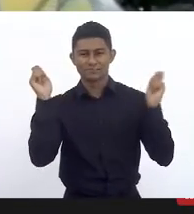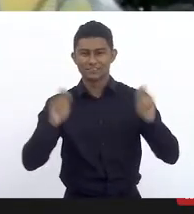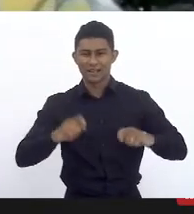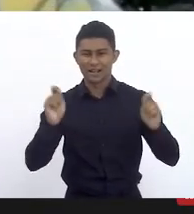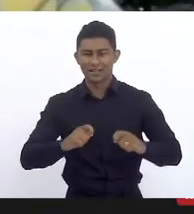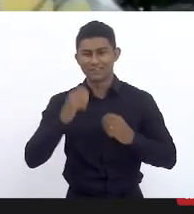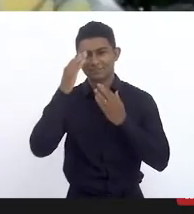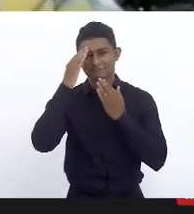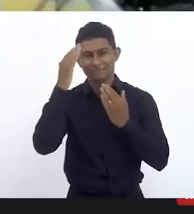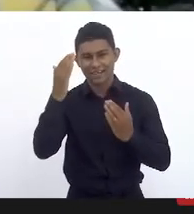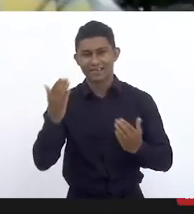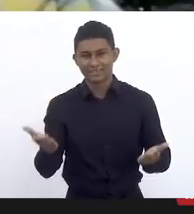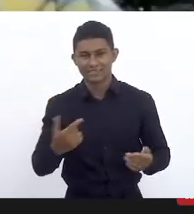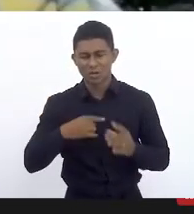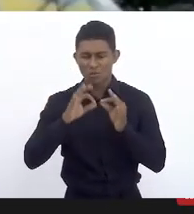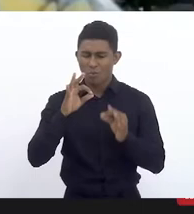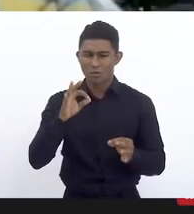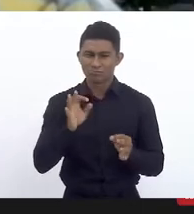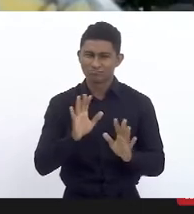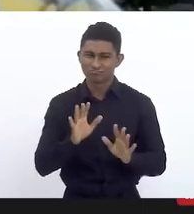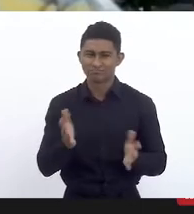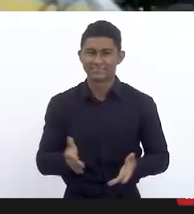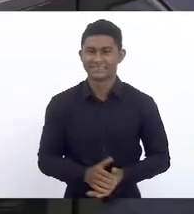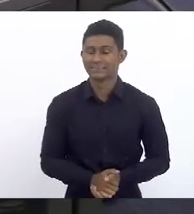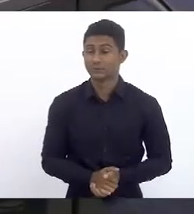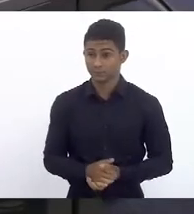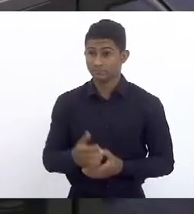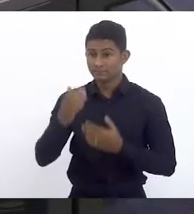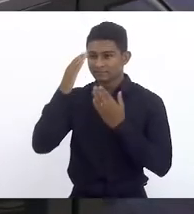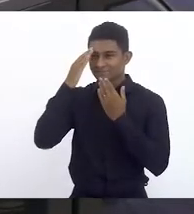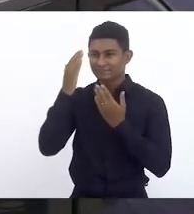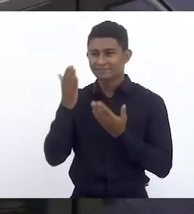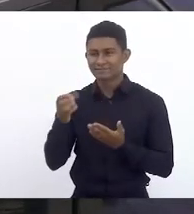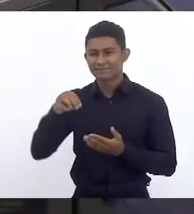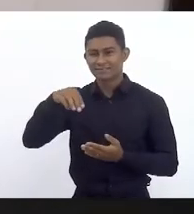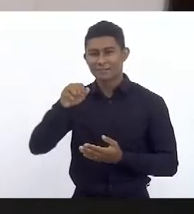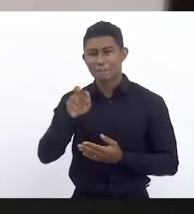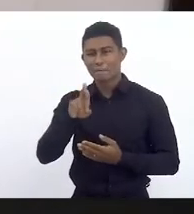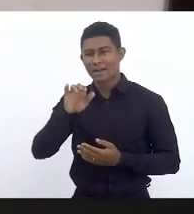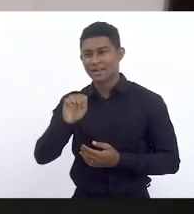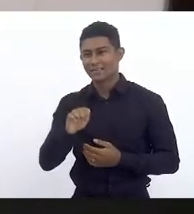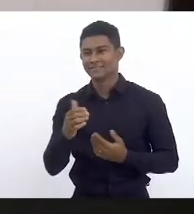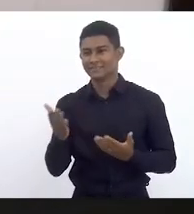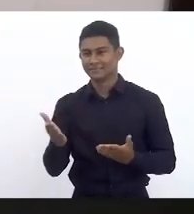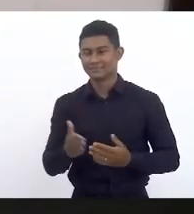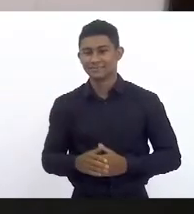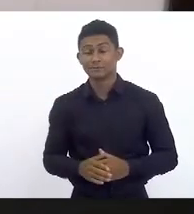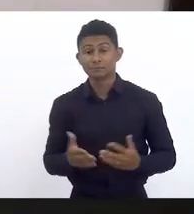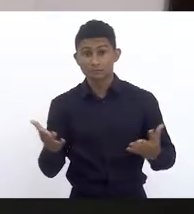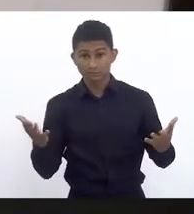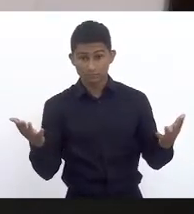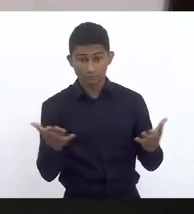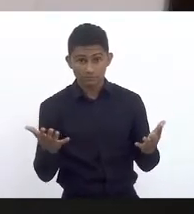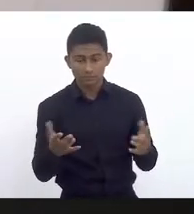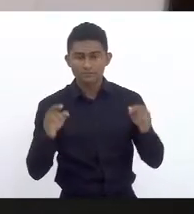Muito obrigada, para me alongar mais ainda. Obrigado, Maria Luísa. Bom, agora eu vou trazer aqui também para a